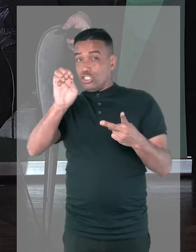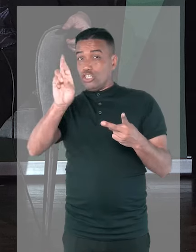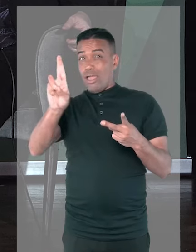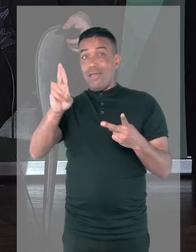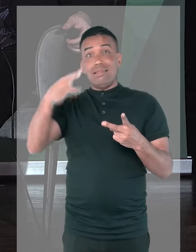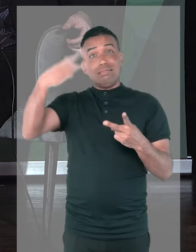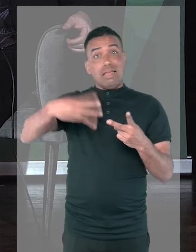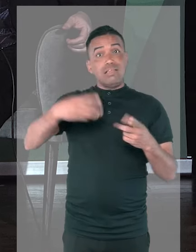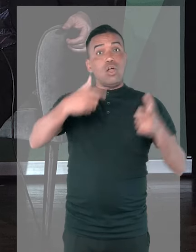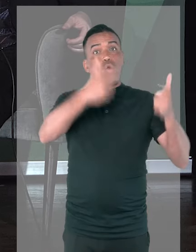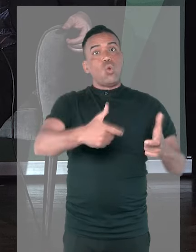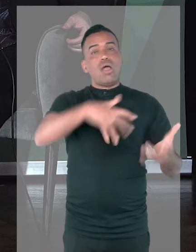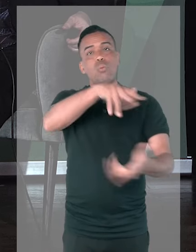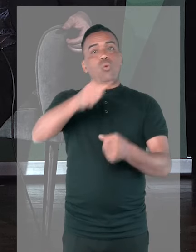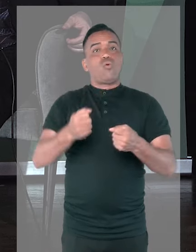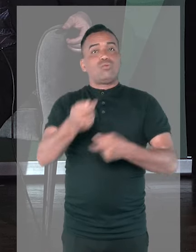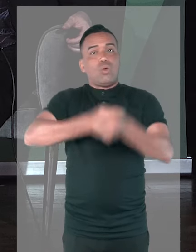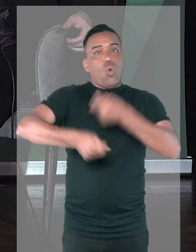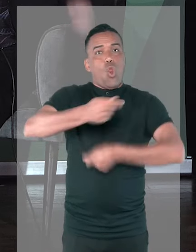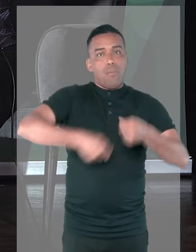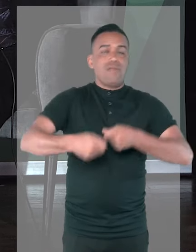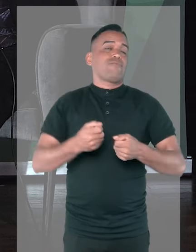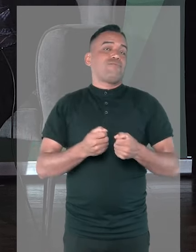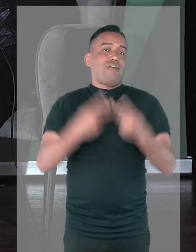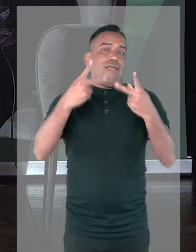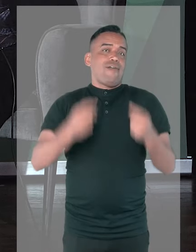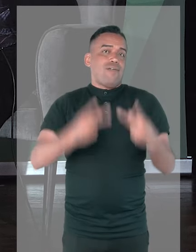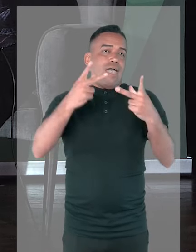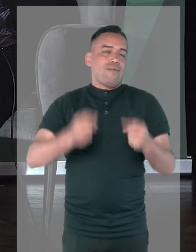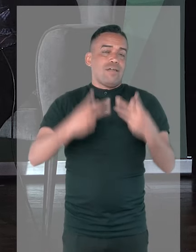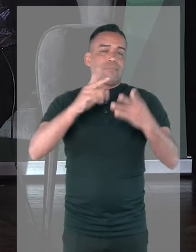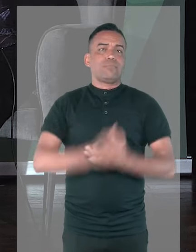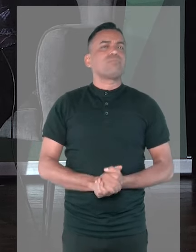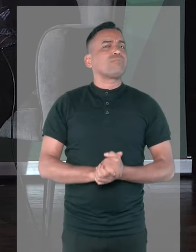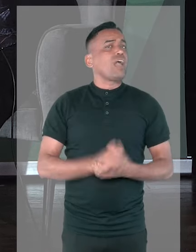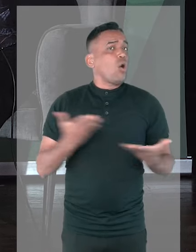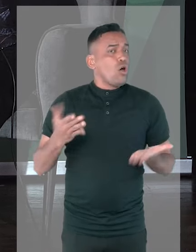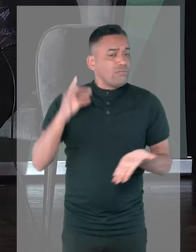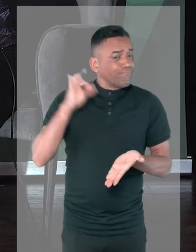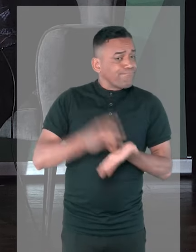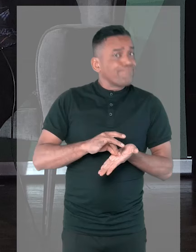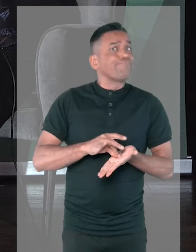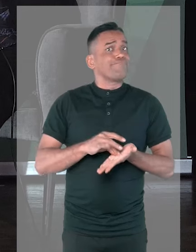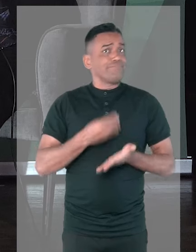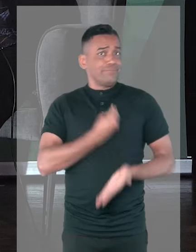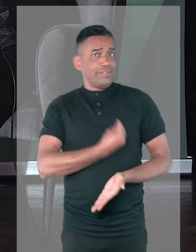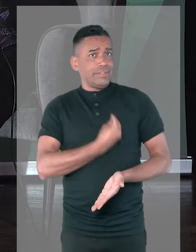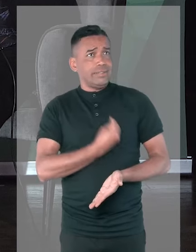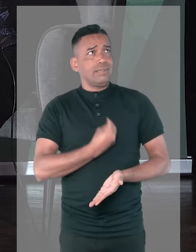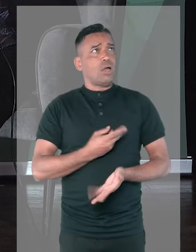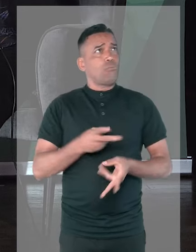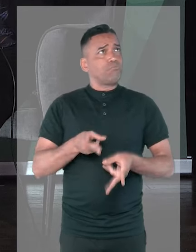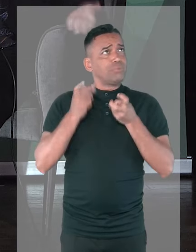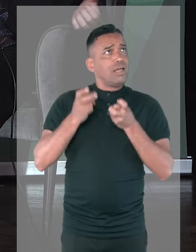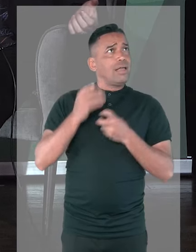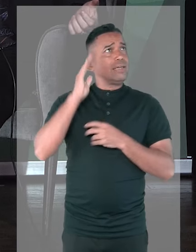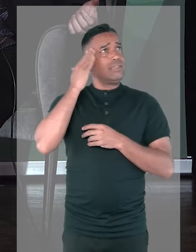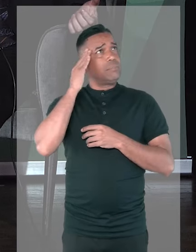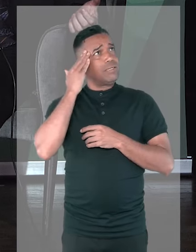Bem, aí vem a realidade, né? A realidade é... Eu comecei a conceber essa história, uma